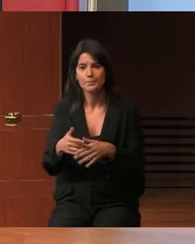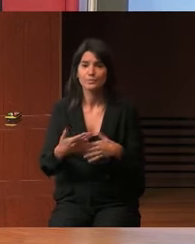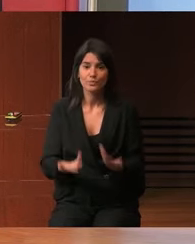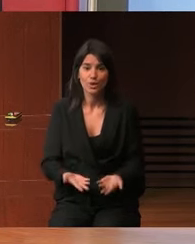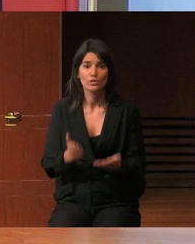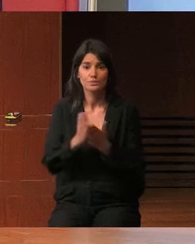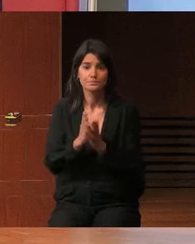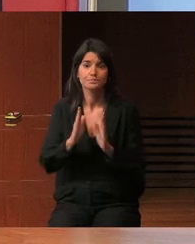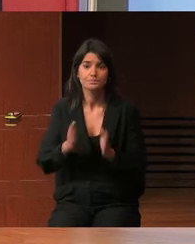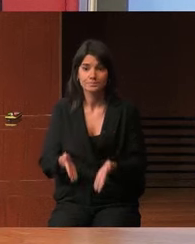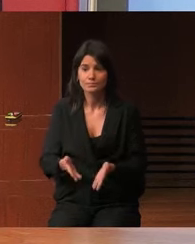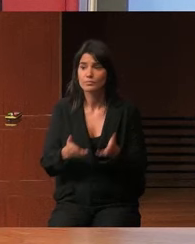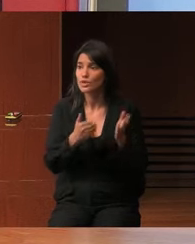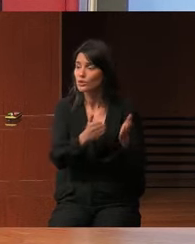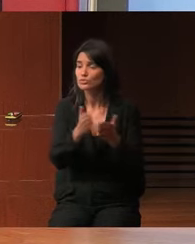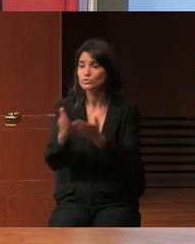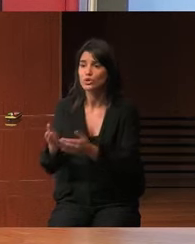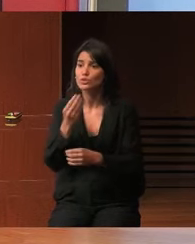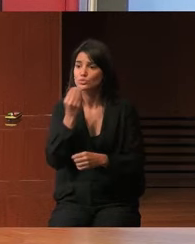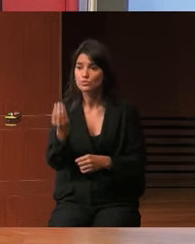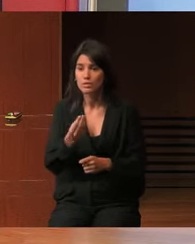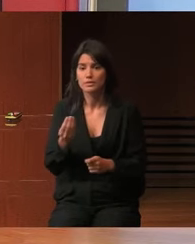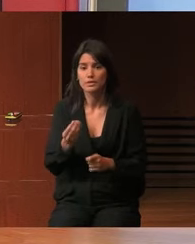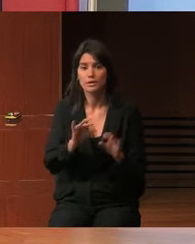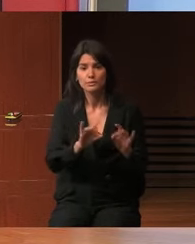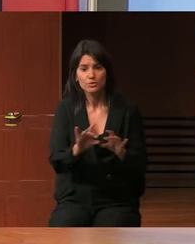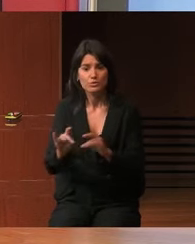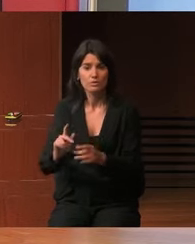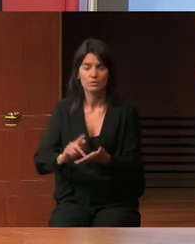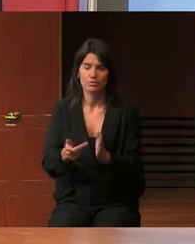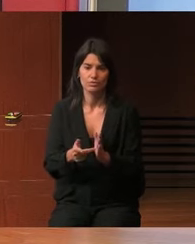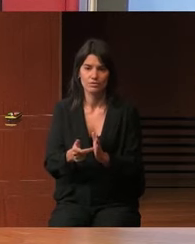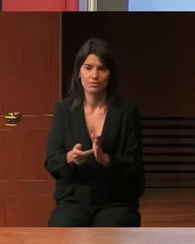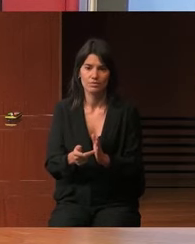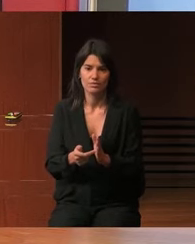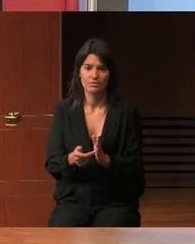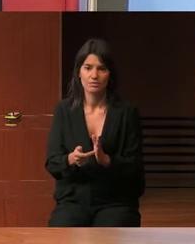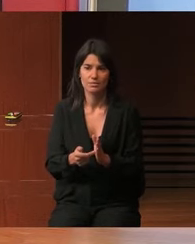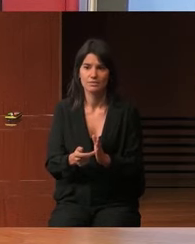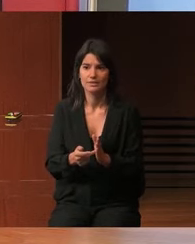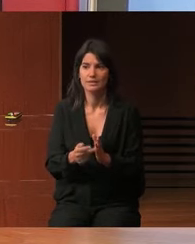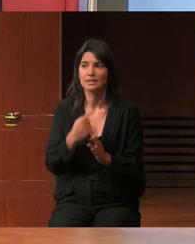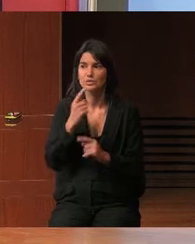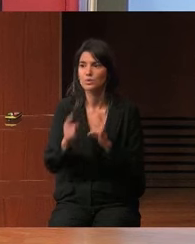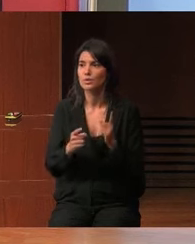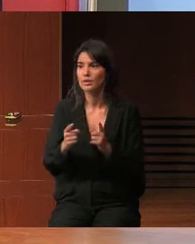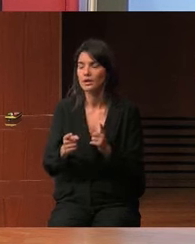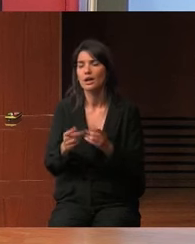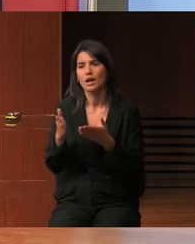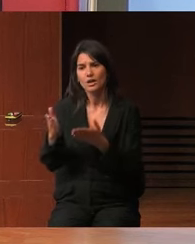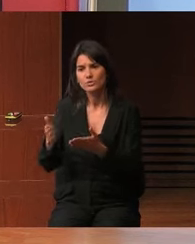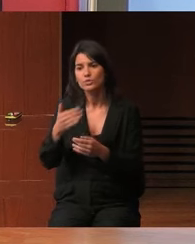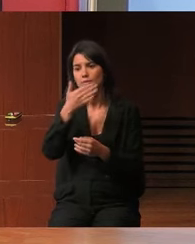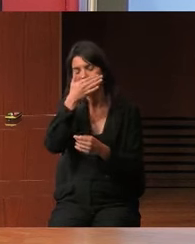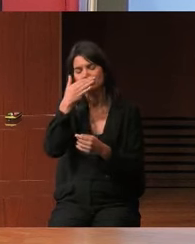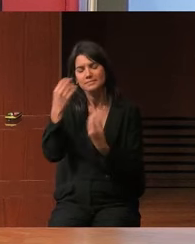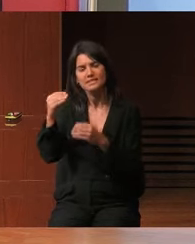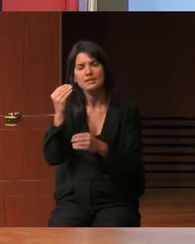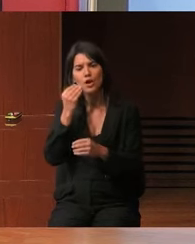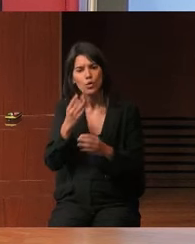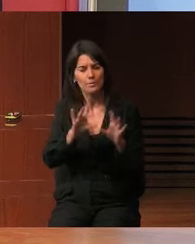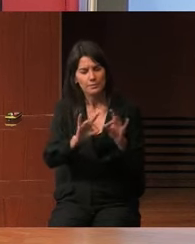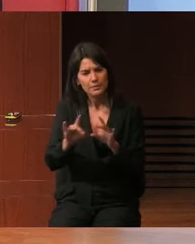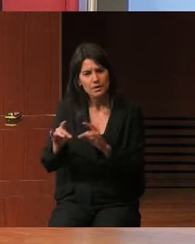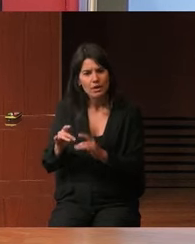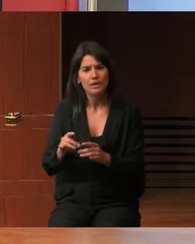que ajudar os jovens a usar esta tecnologia. Isto significa ajudá-los a saber usar e